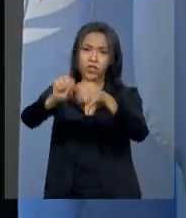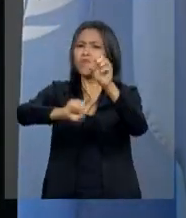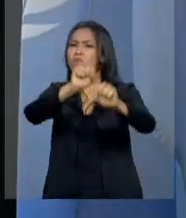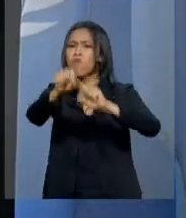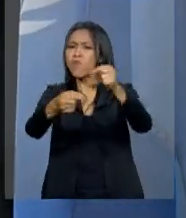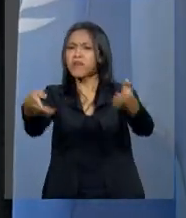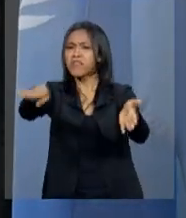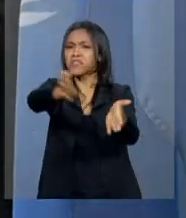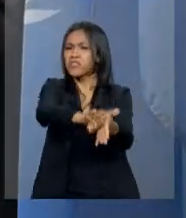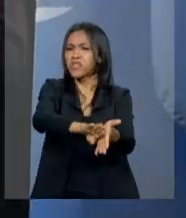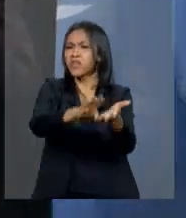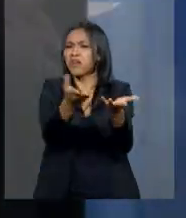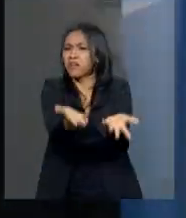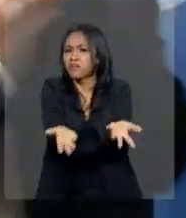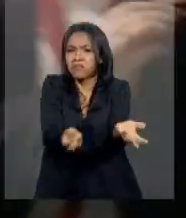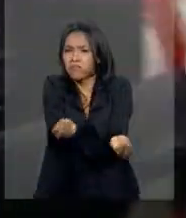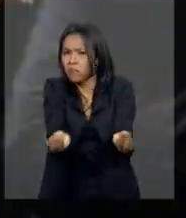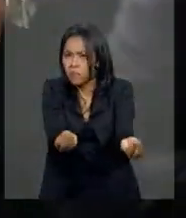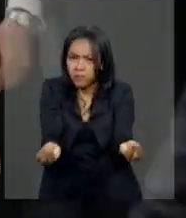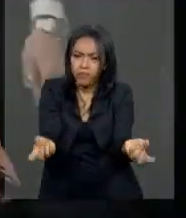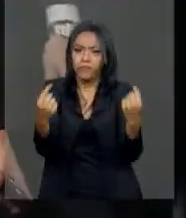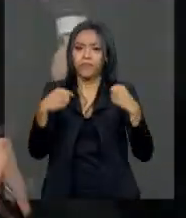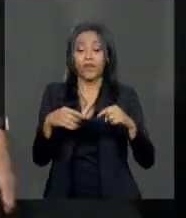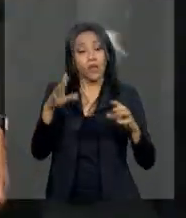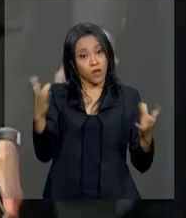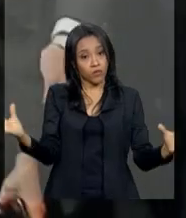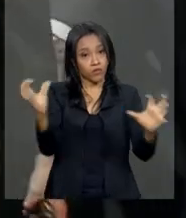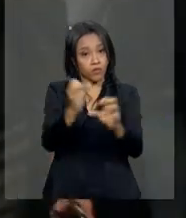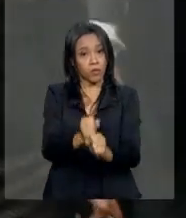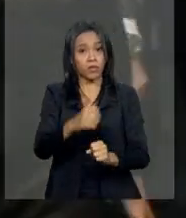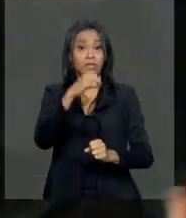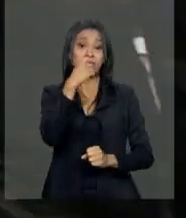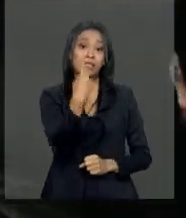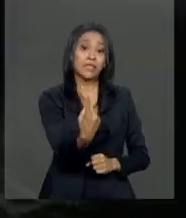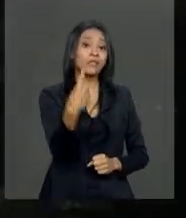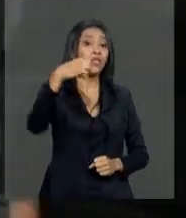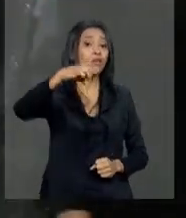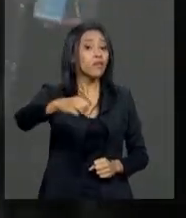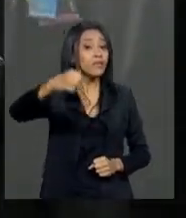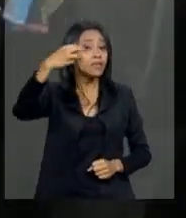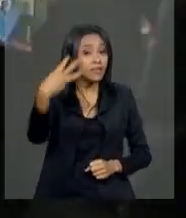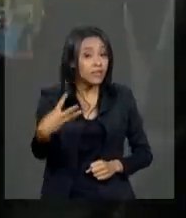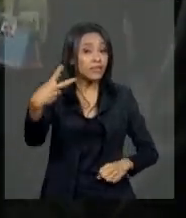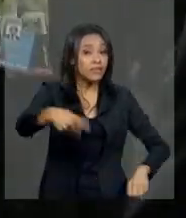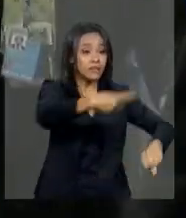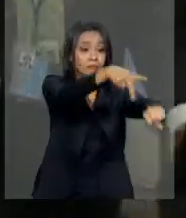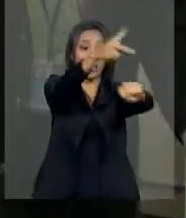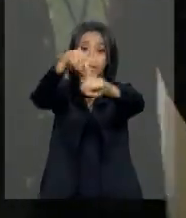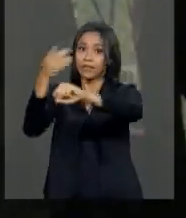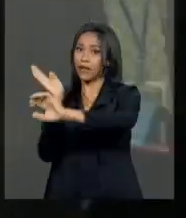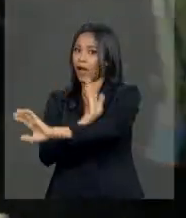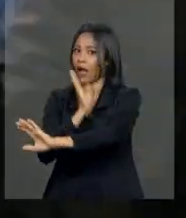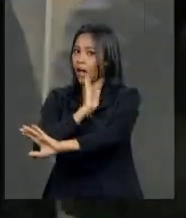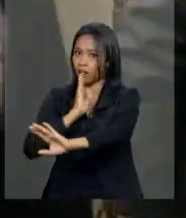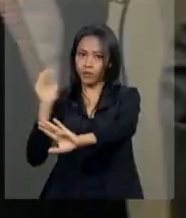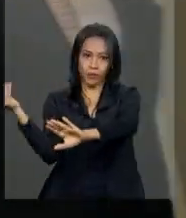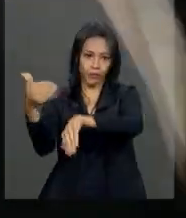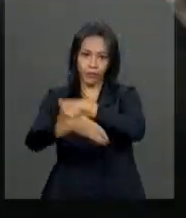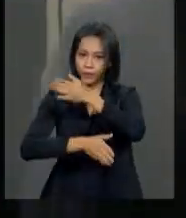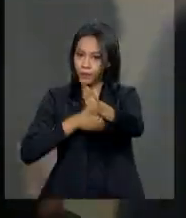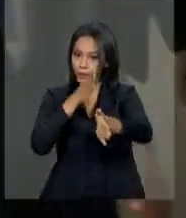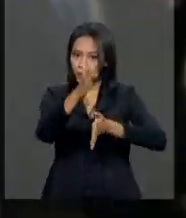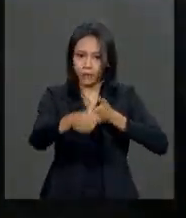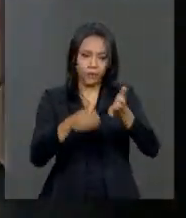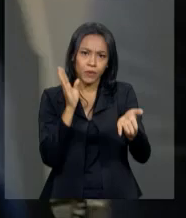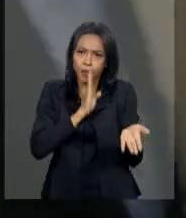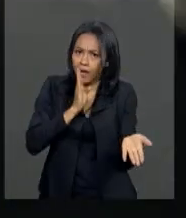de chegada, Paulo? Olha, como são 193 delegações, é um fluxo muito rápido. Essa imagem a gente